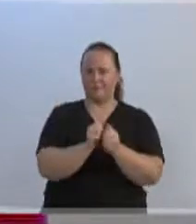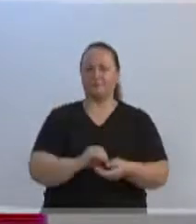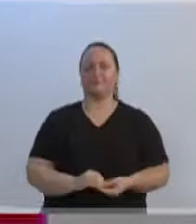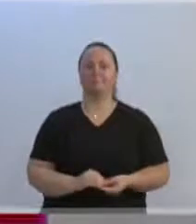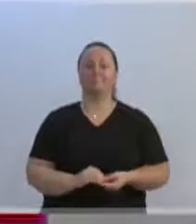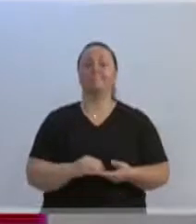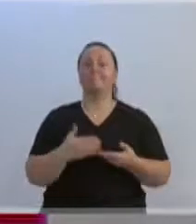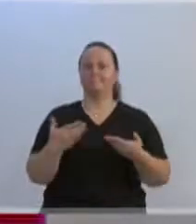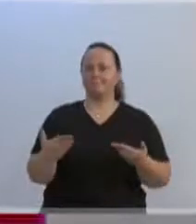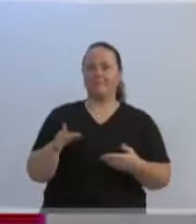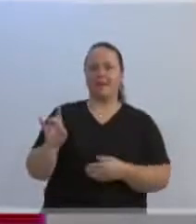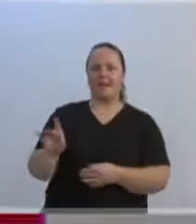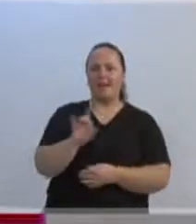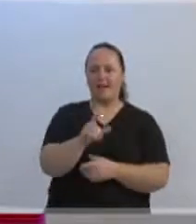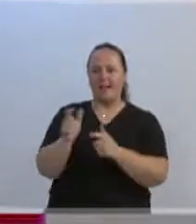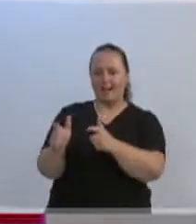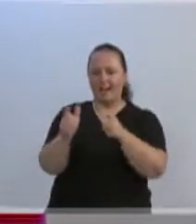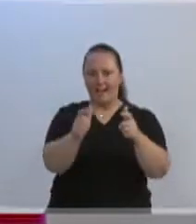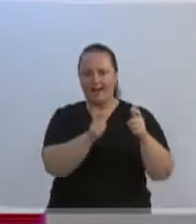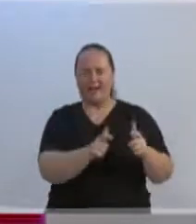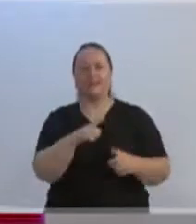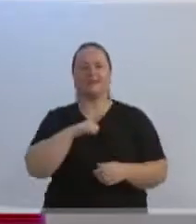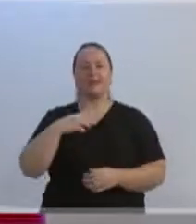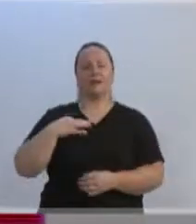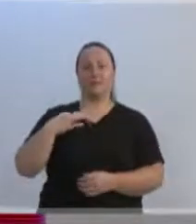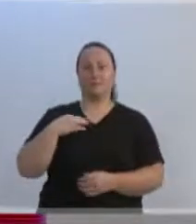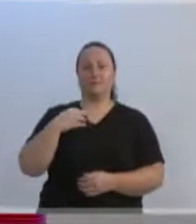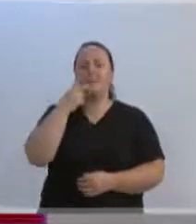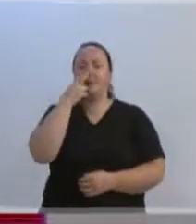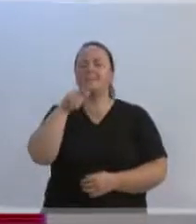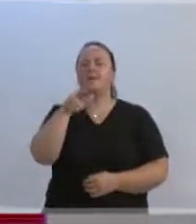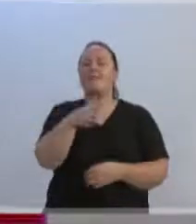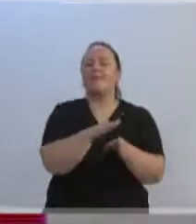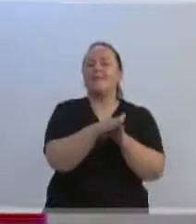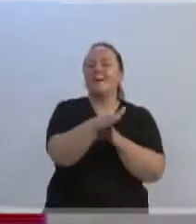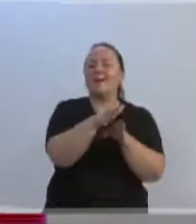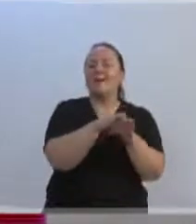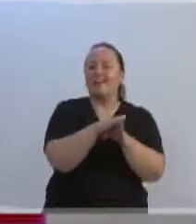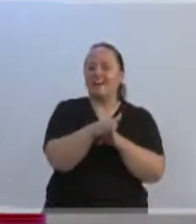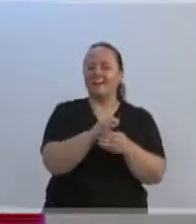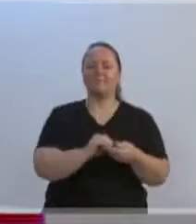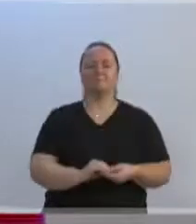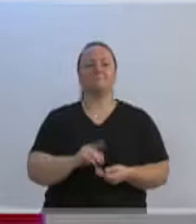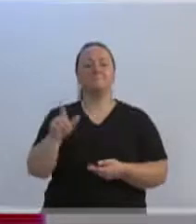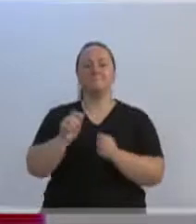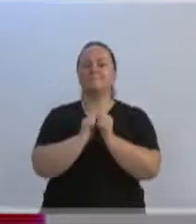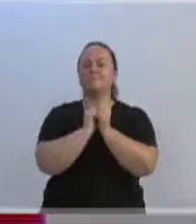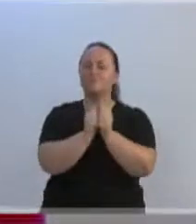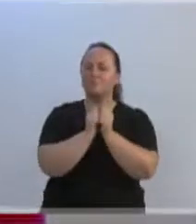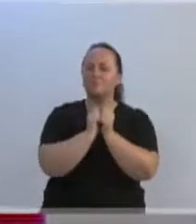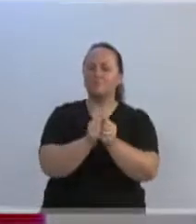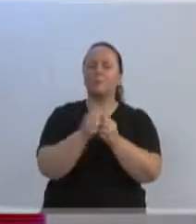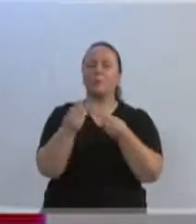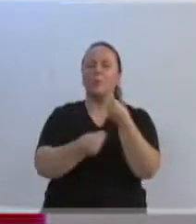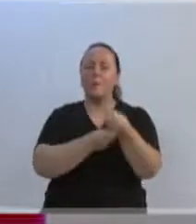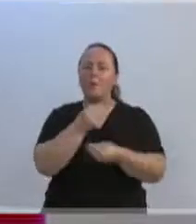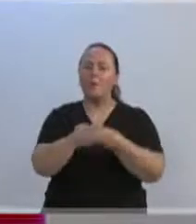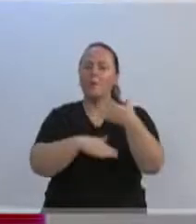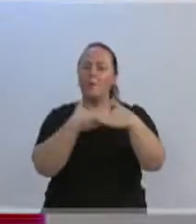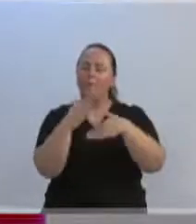comitê temos voluntários que denominamos conselheiros são eles que acompanhou todo este processo